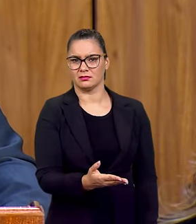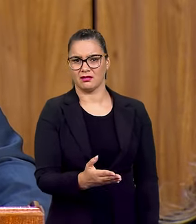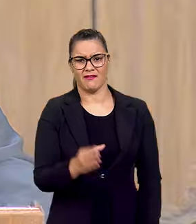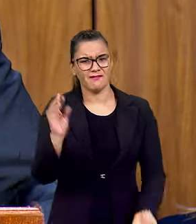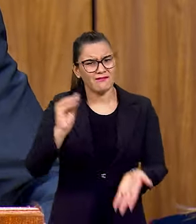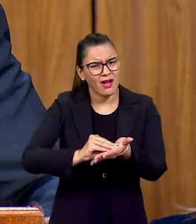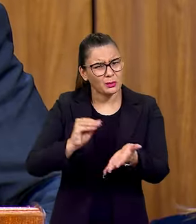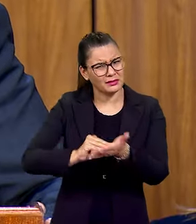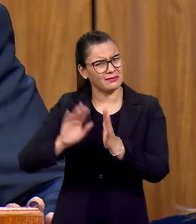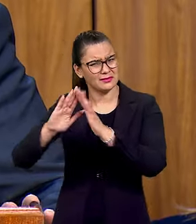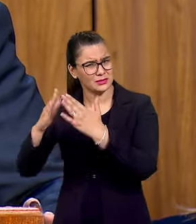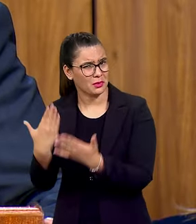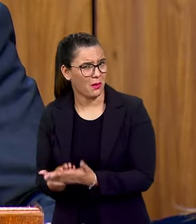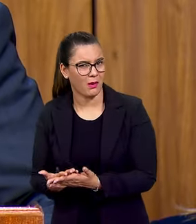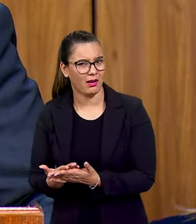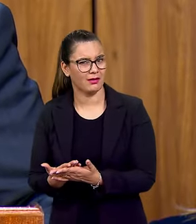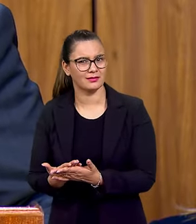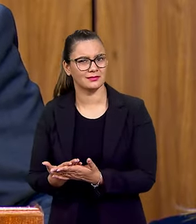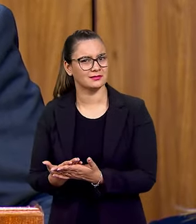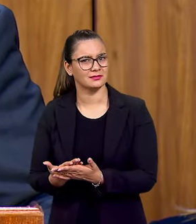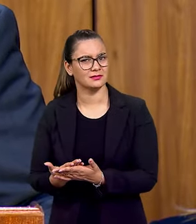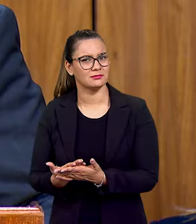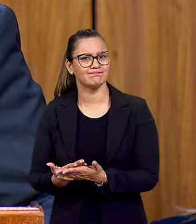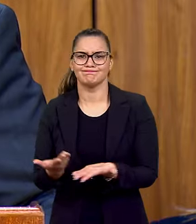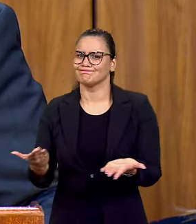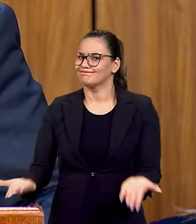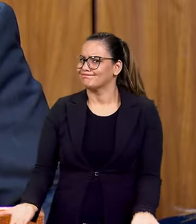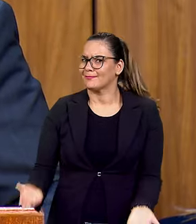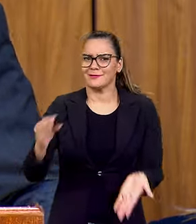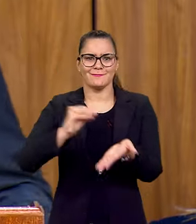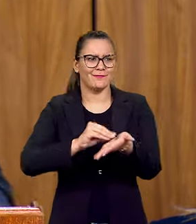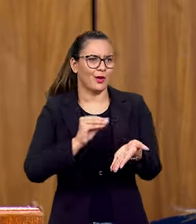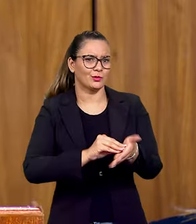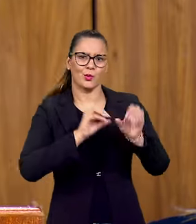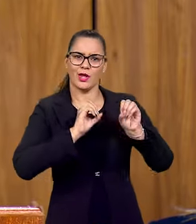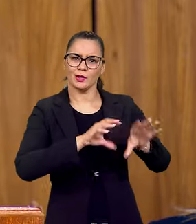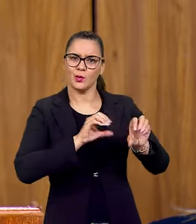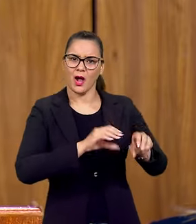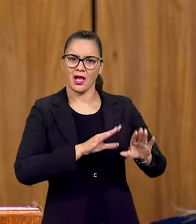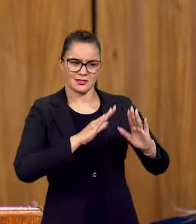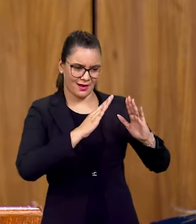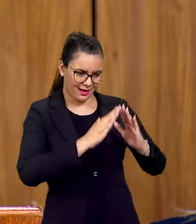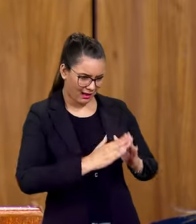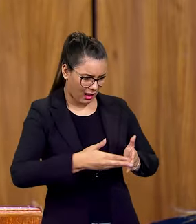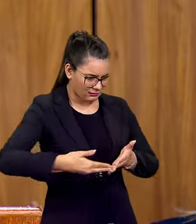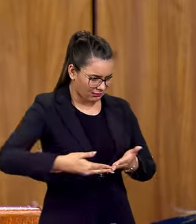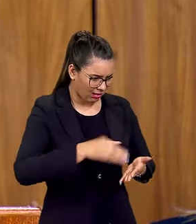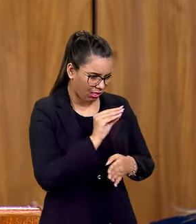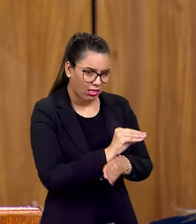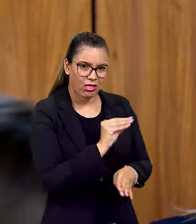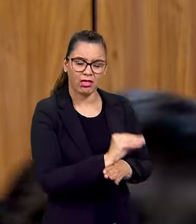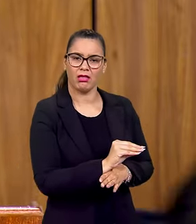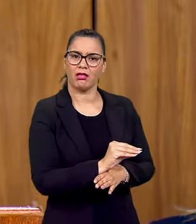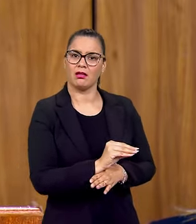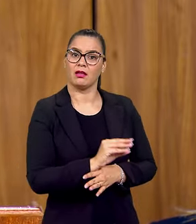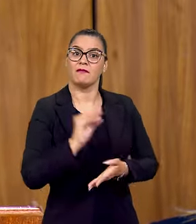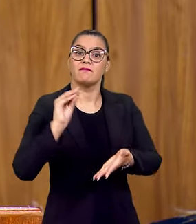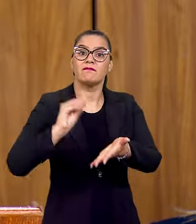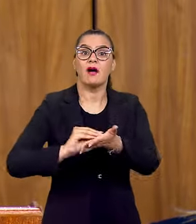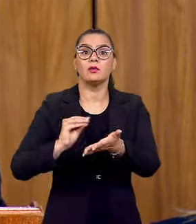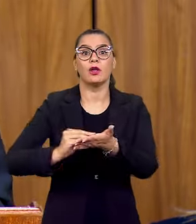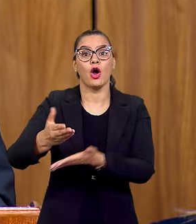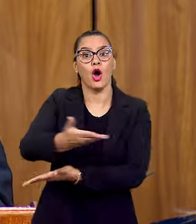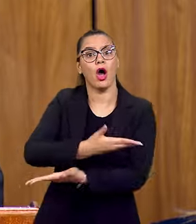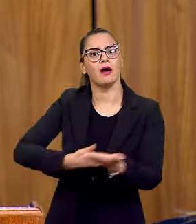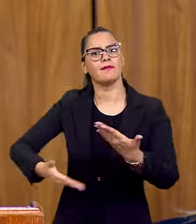família. Será que foi falta de escola? Será que foi falta de educação no berço? Será